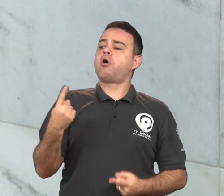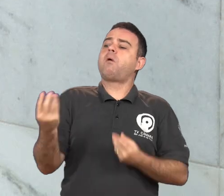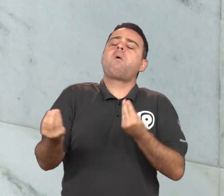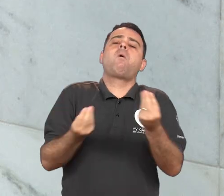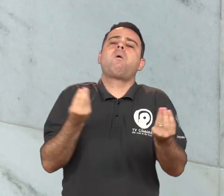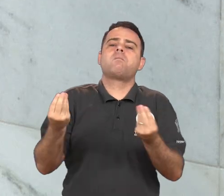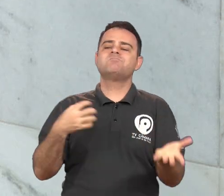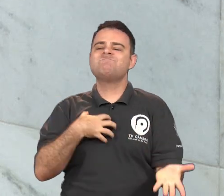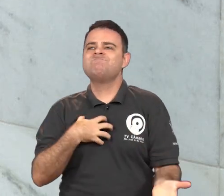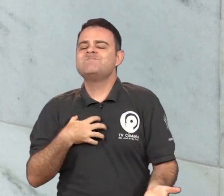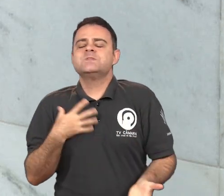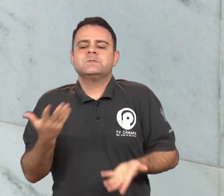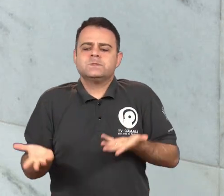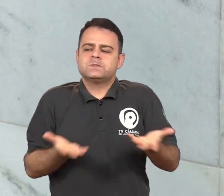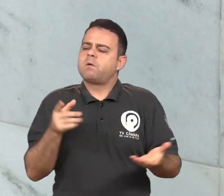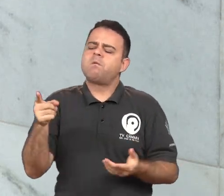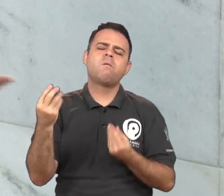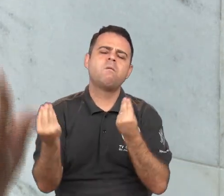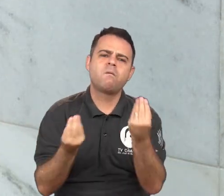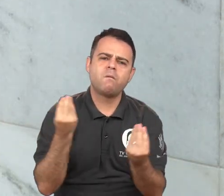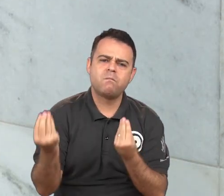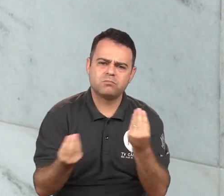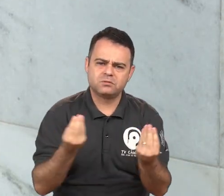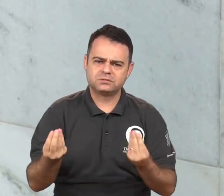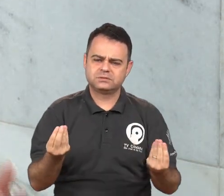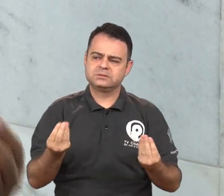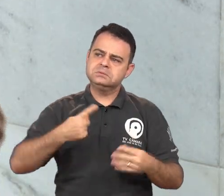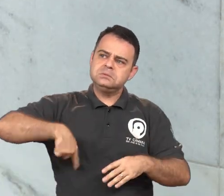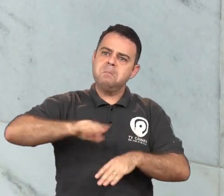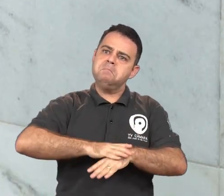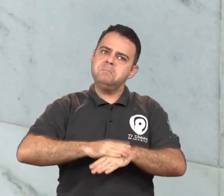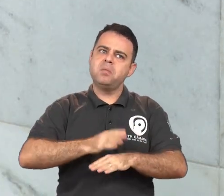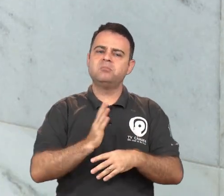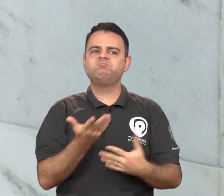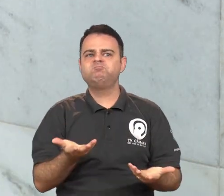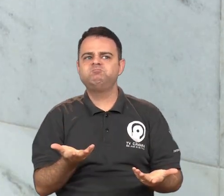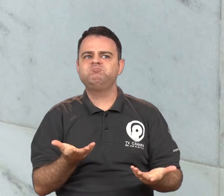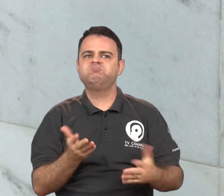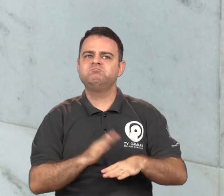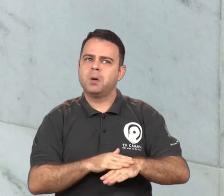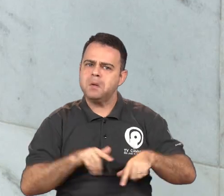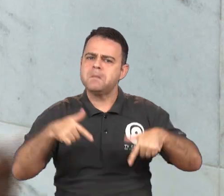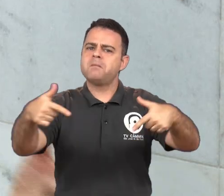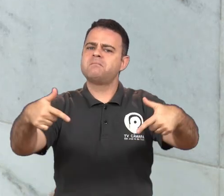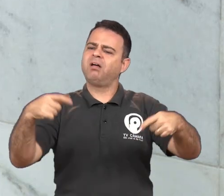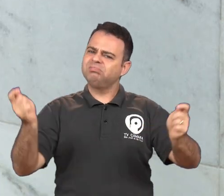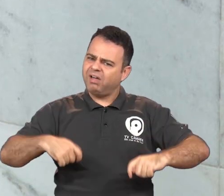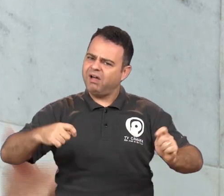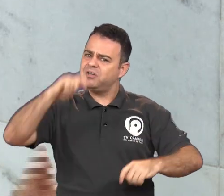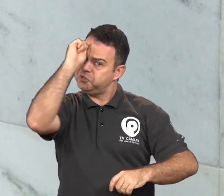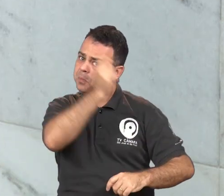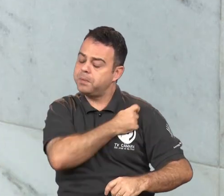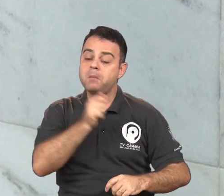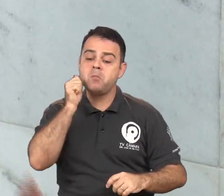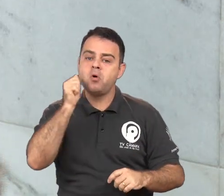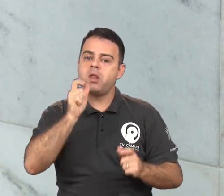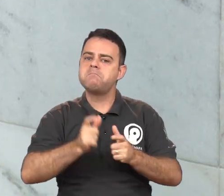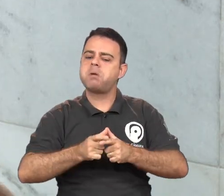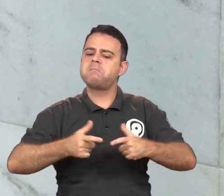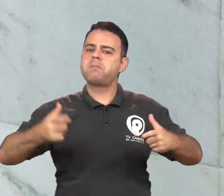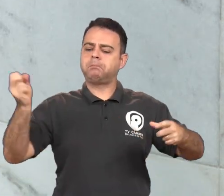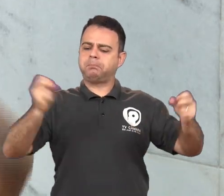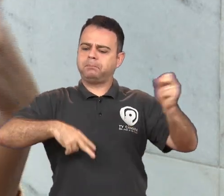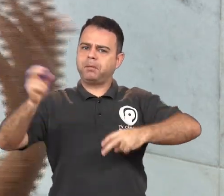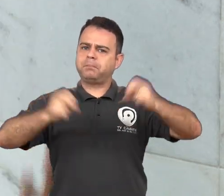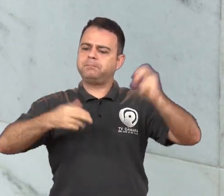senhora lida com esse sentimento, né? E o que a gente pode fazer para mudar, para que o Preto tenha mais representatividade feminina